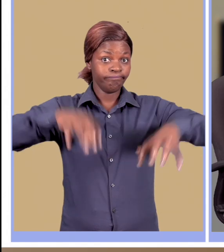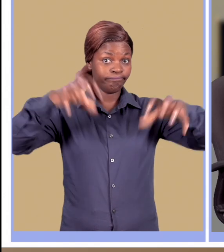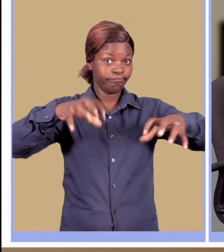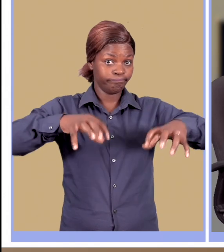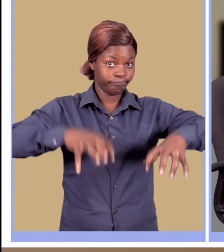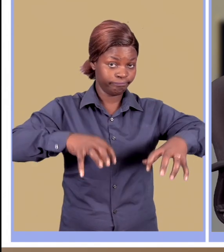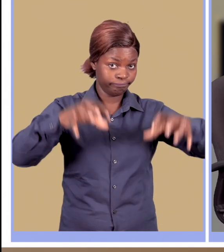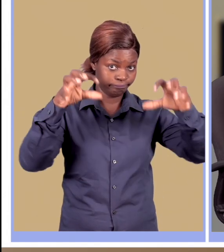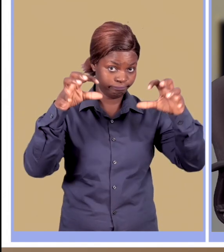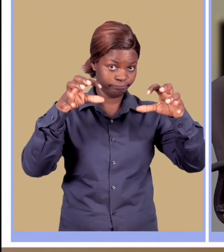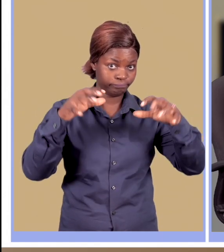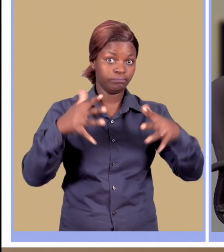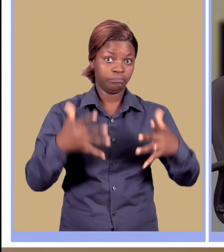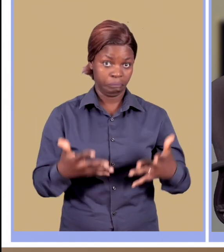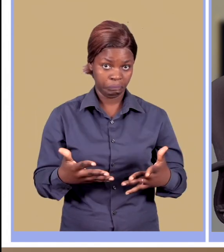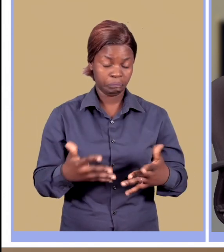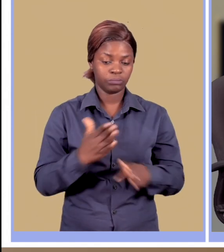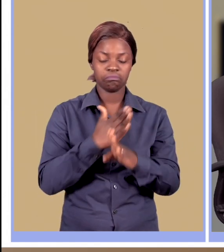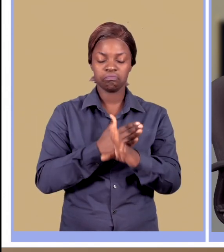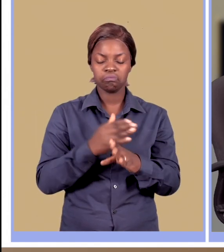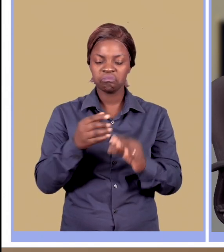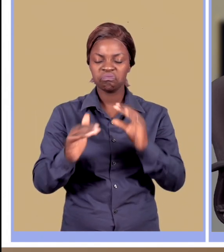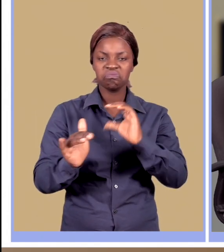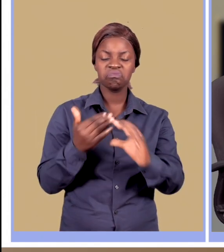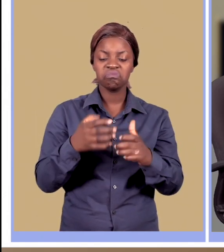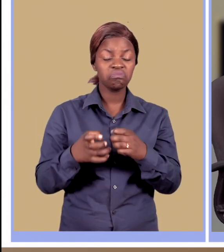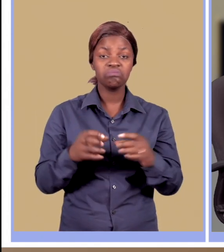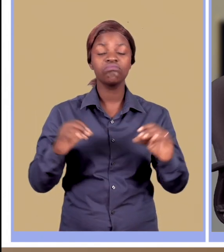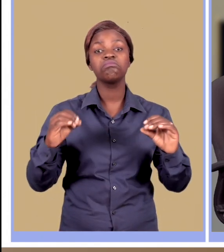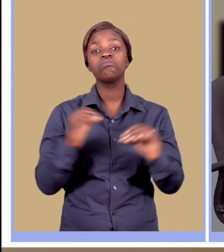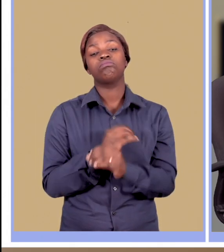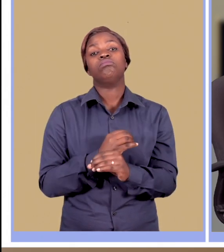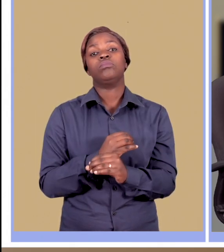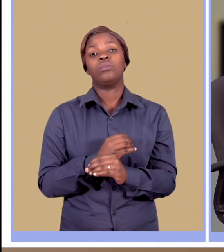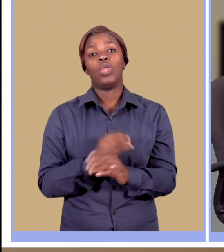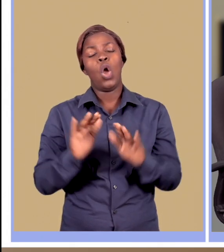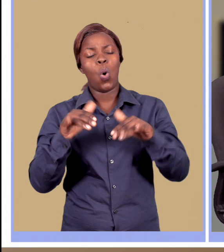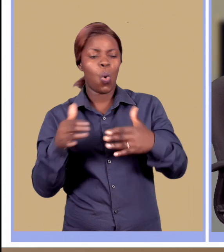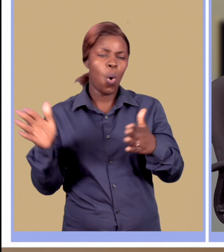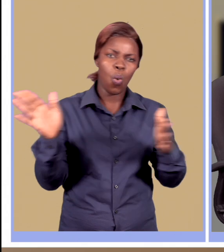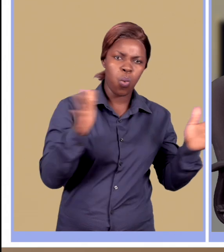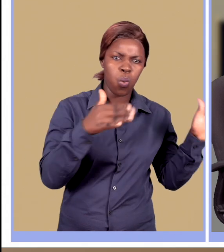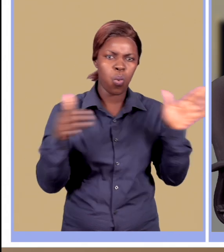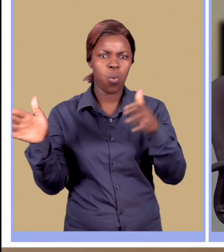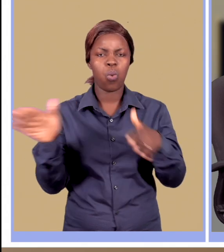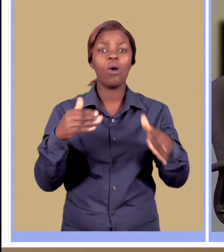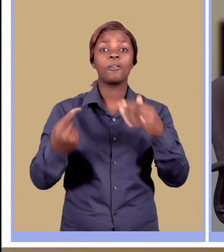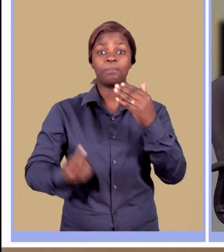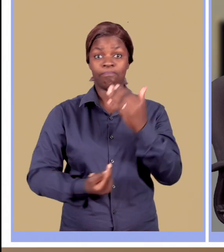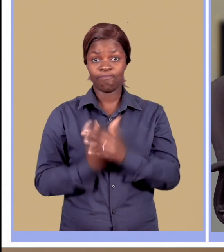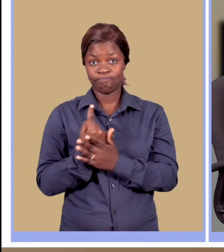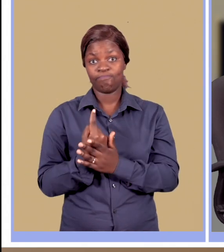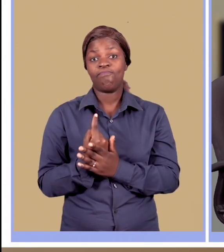de uma situação de mudança que tem a ver com mudanças climáticas, como o ciclone, um vendaval,